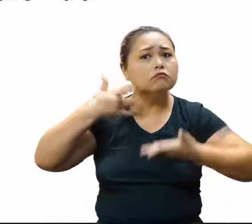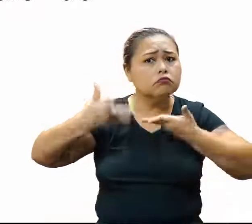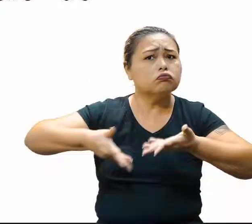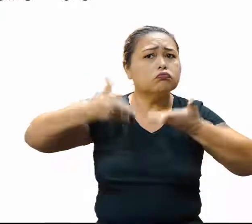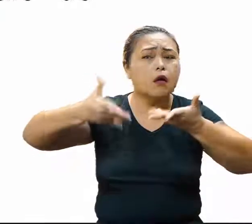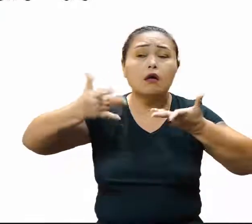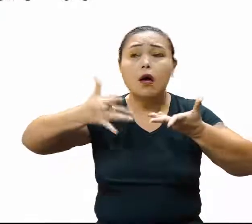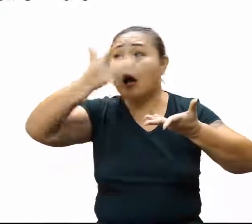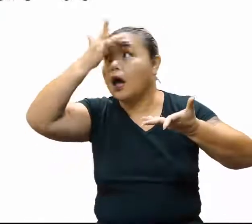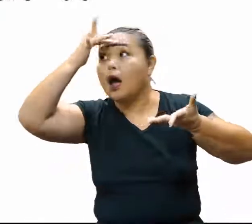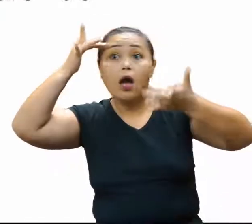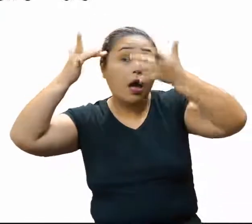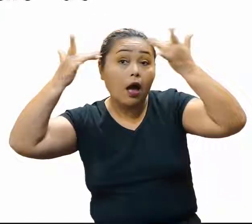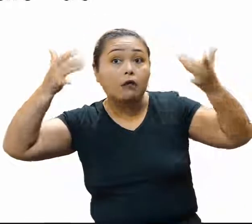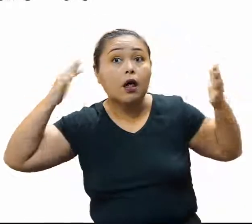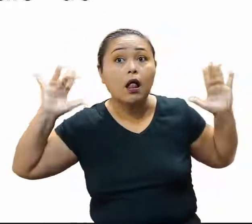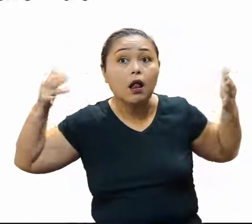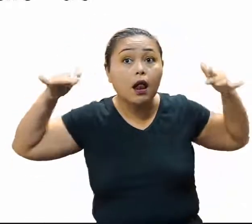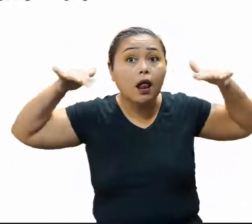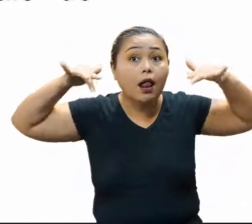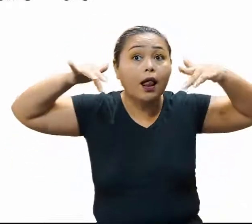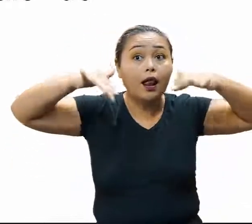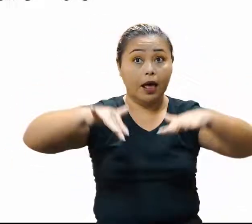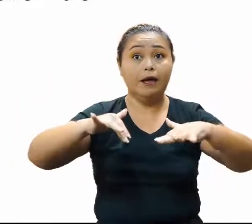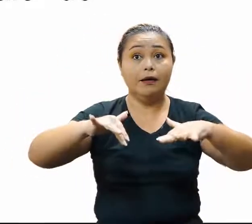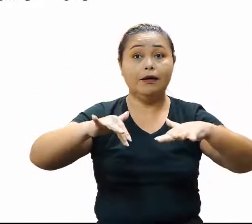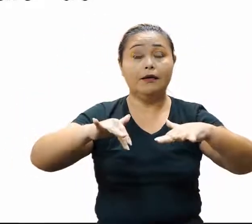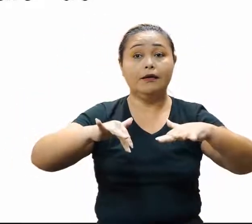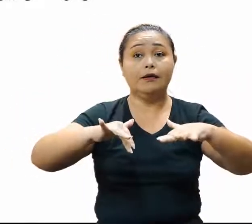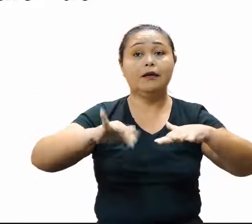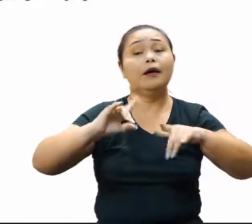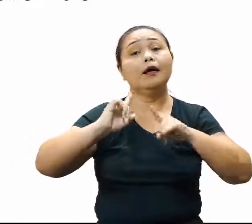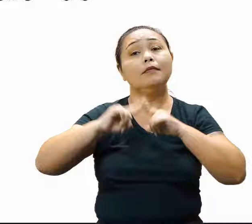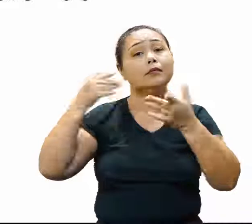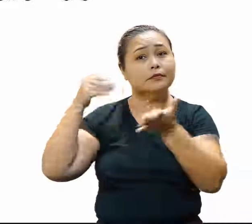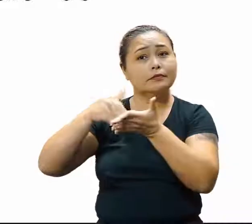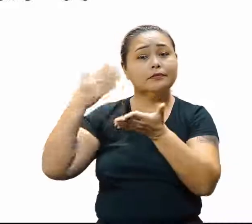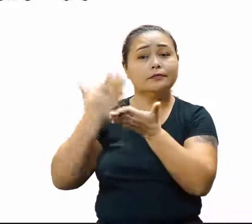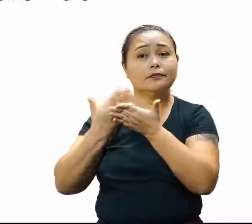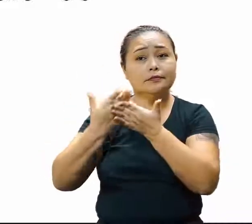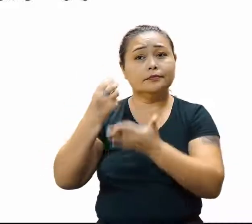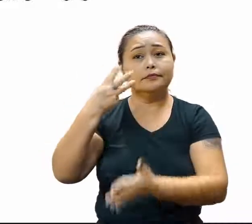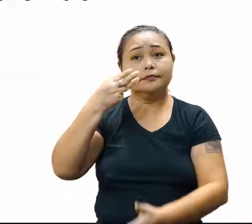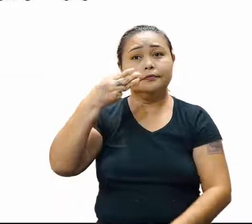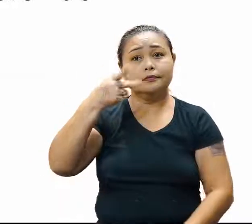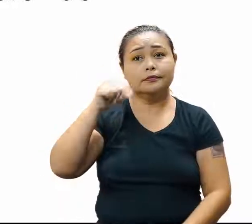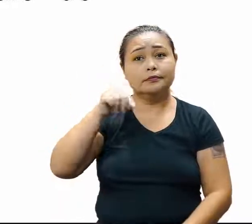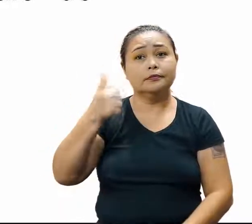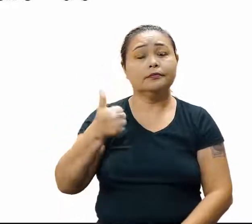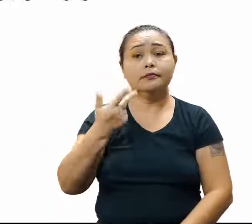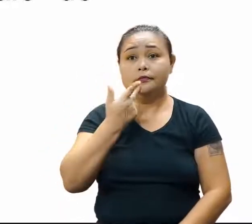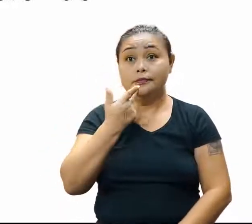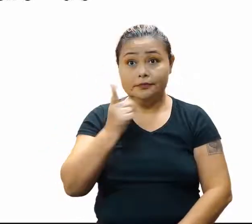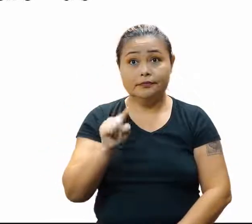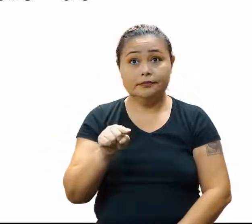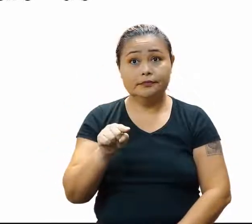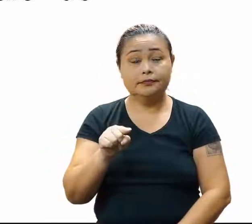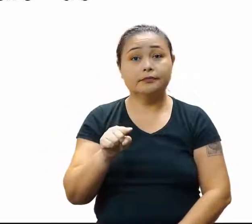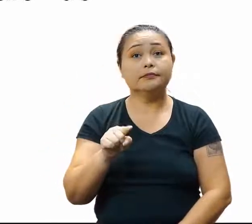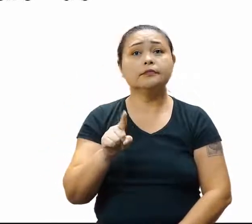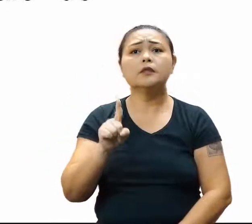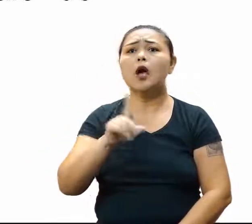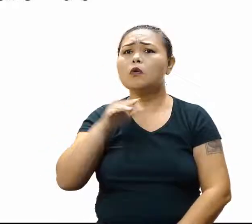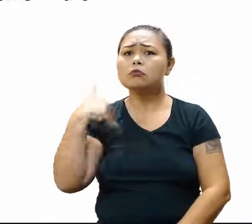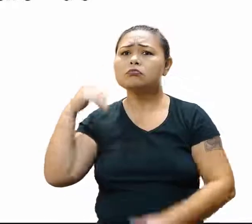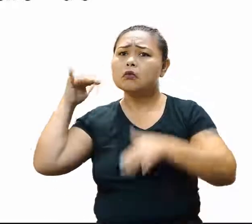colonização. Sabiam disso? Só que na última aula também, na aula 3.1, eu até mencionei. Muitos que virão